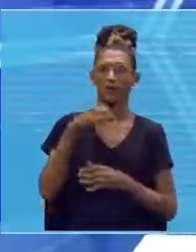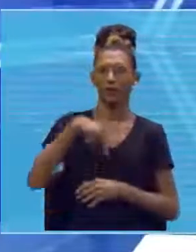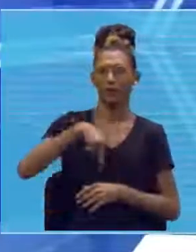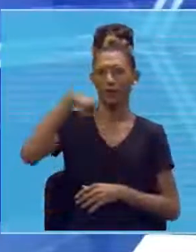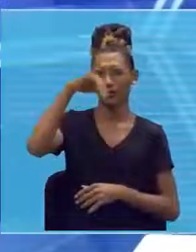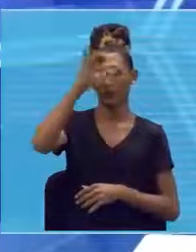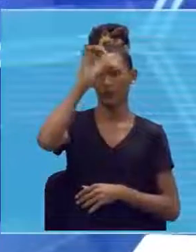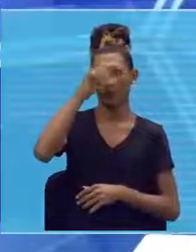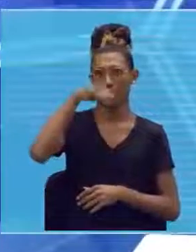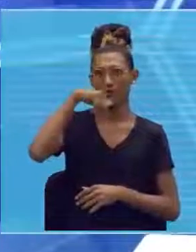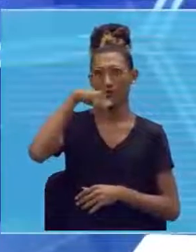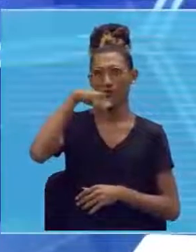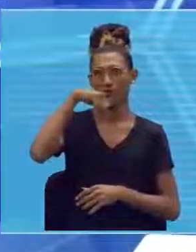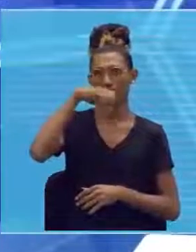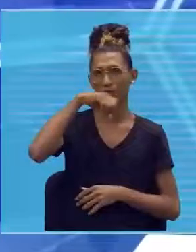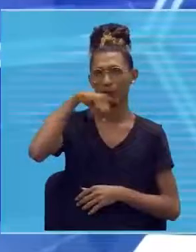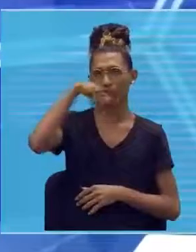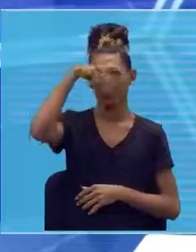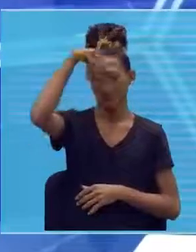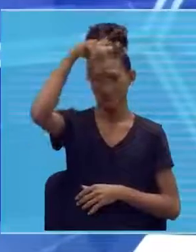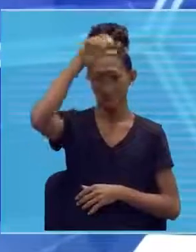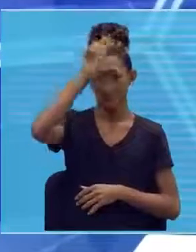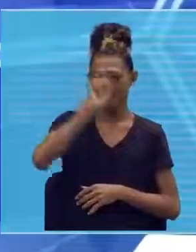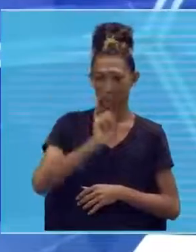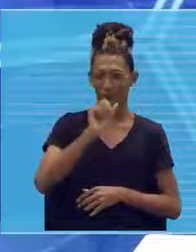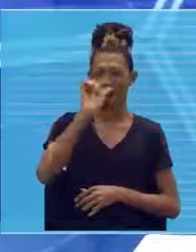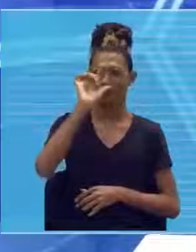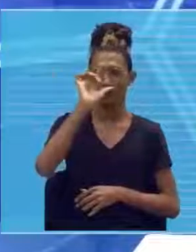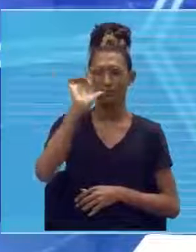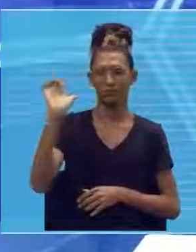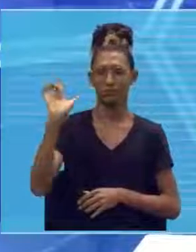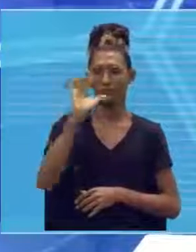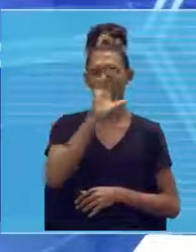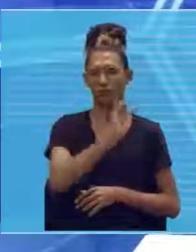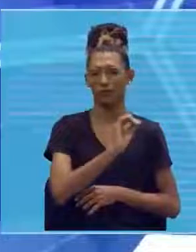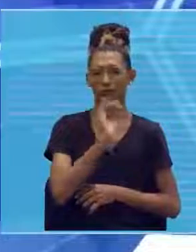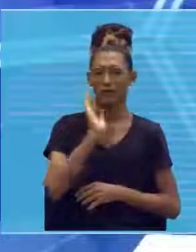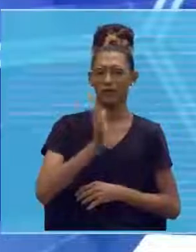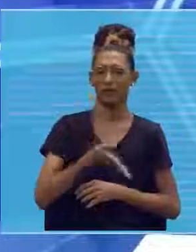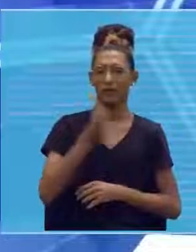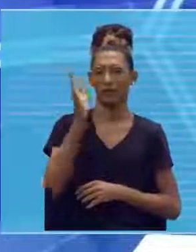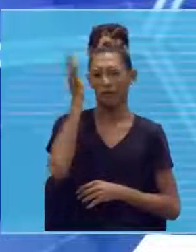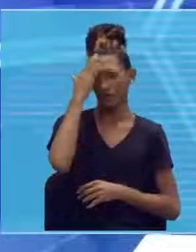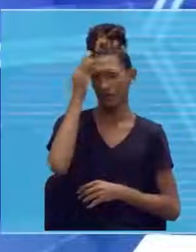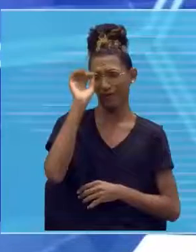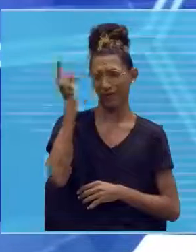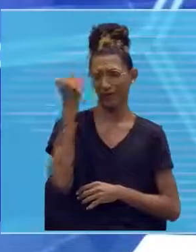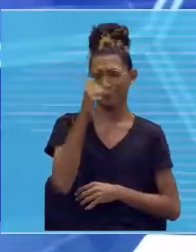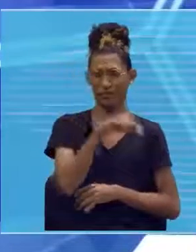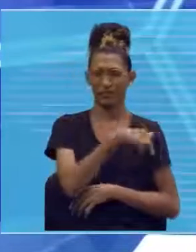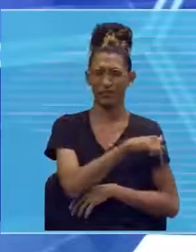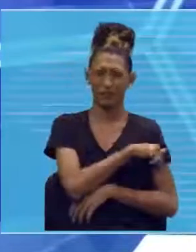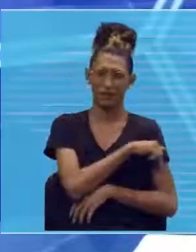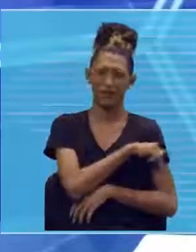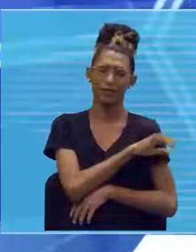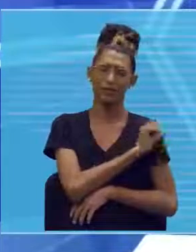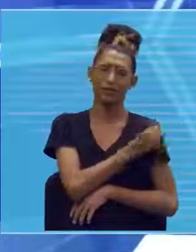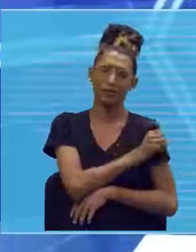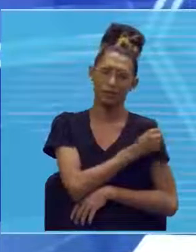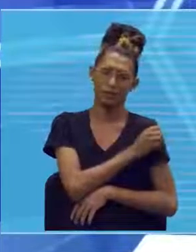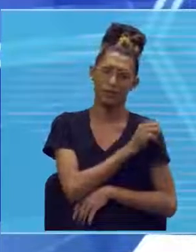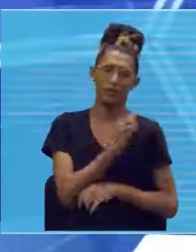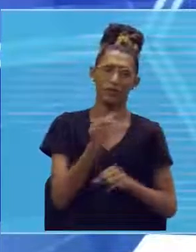a gente estuda aqui nas ciências vocês vão ver e já viram também outra e séries né no sétimo ano no